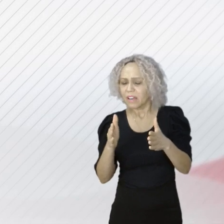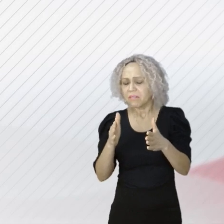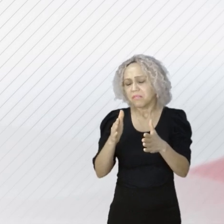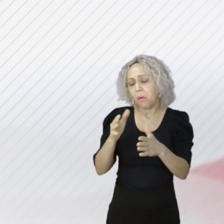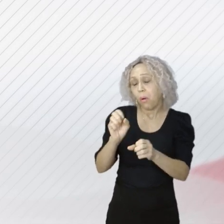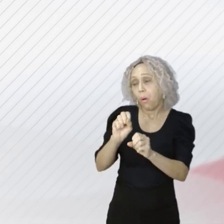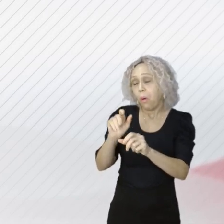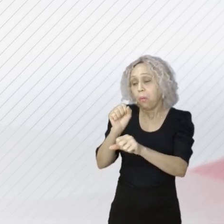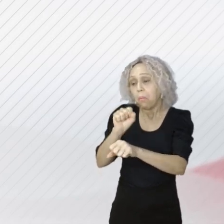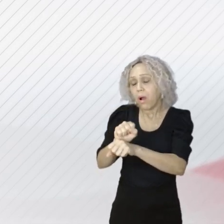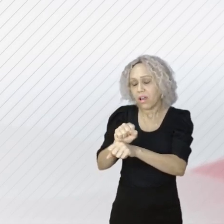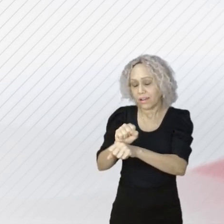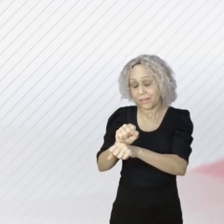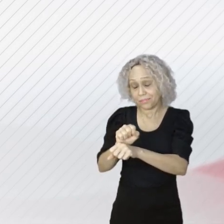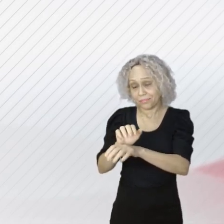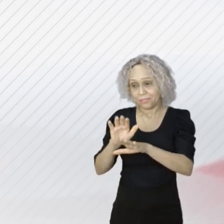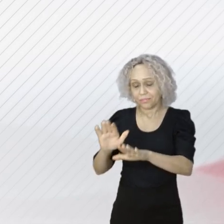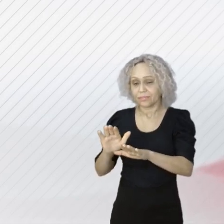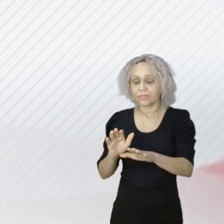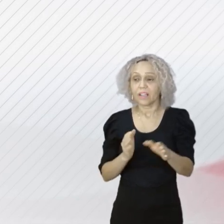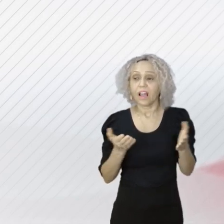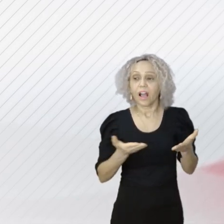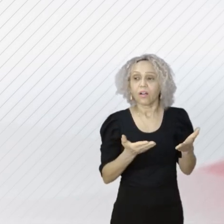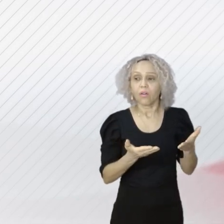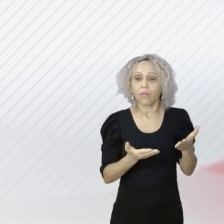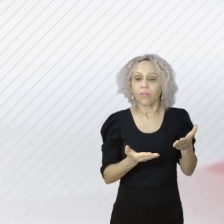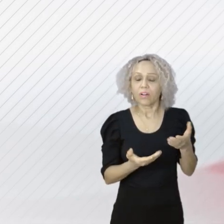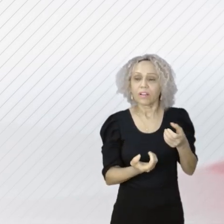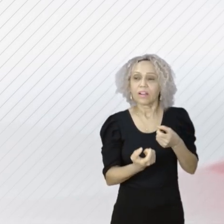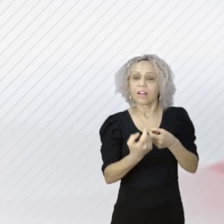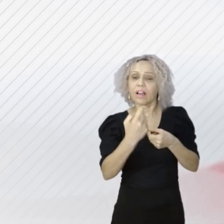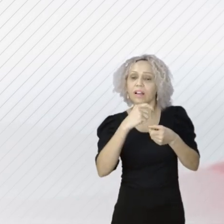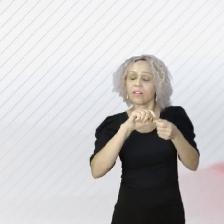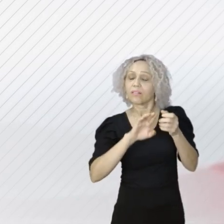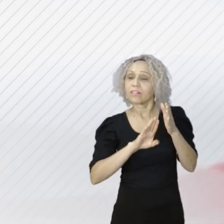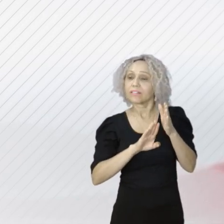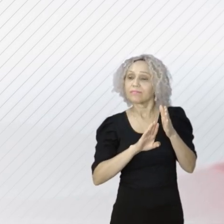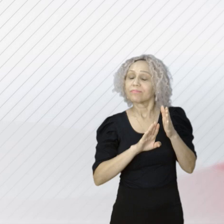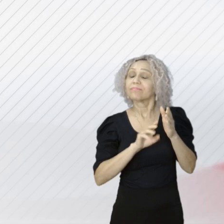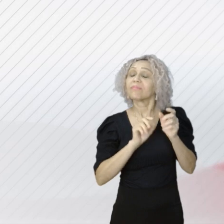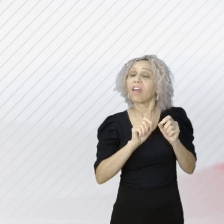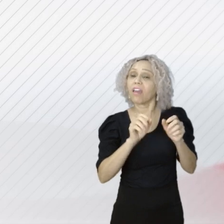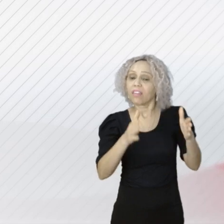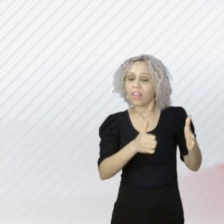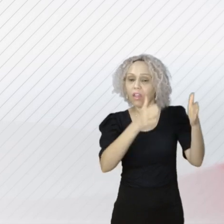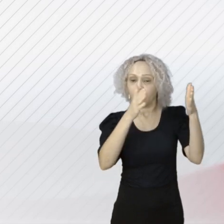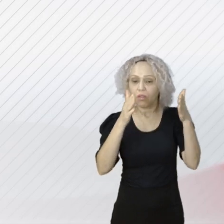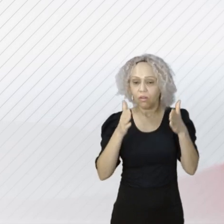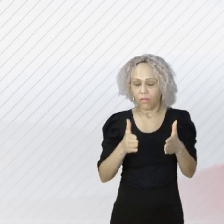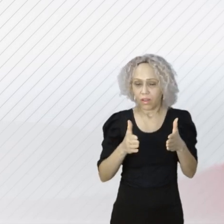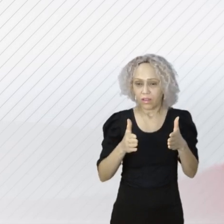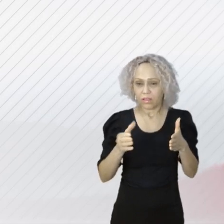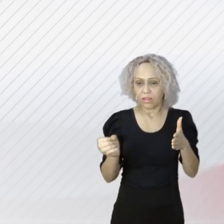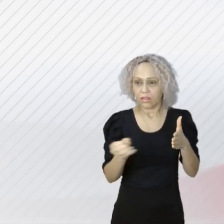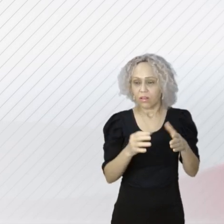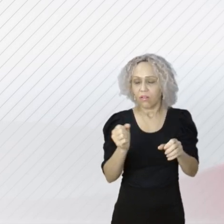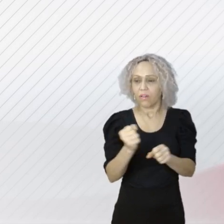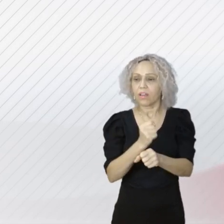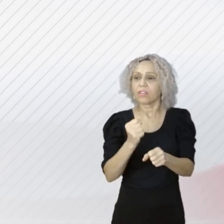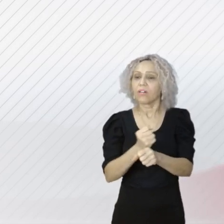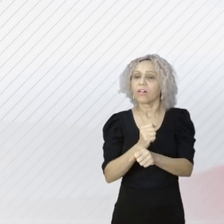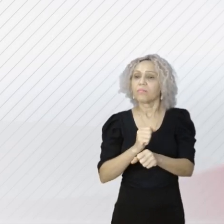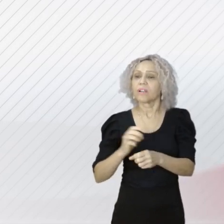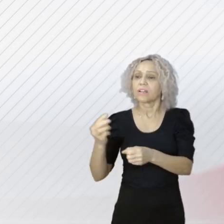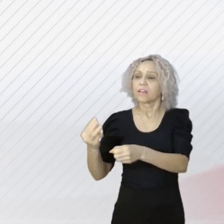ou paralisadas. E agora entra essa nova fase, com novas obras para